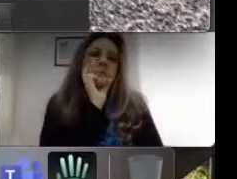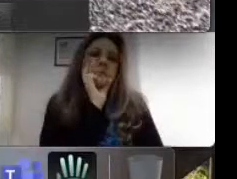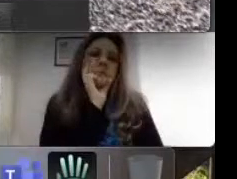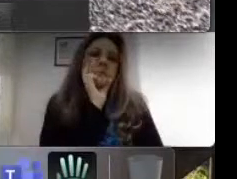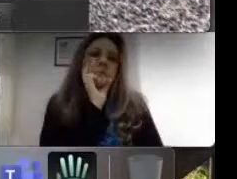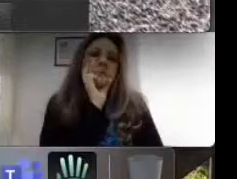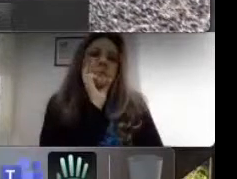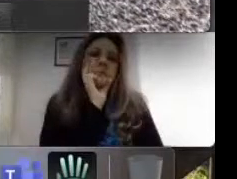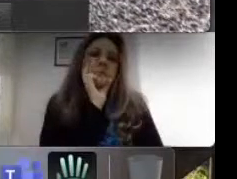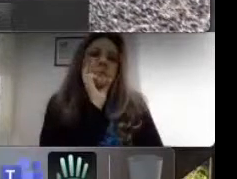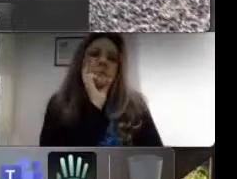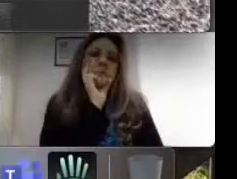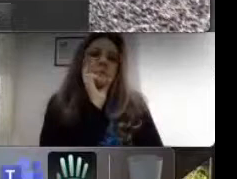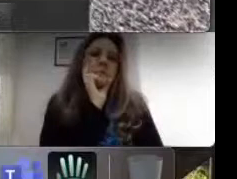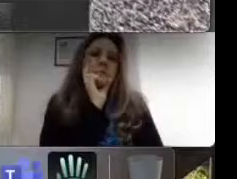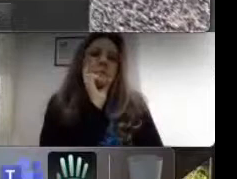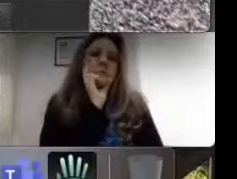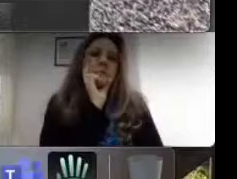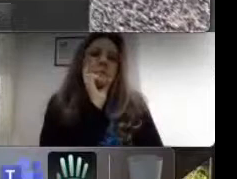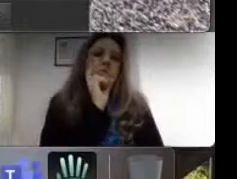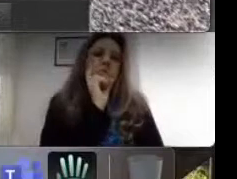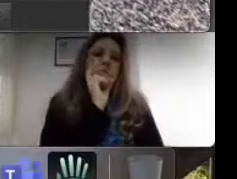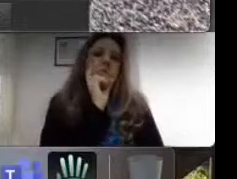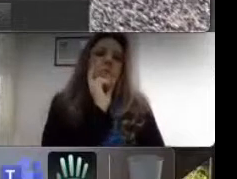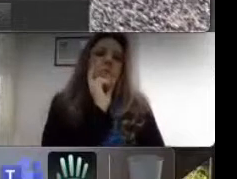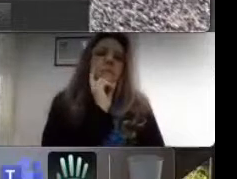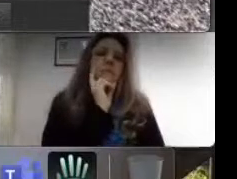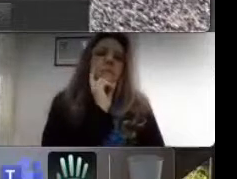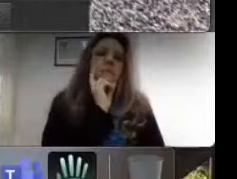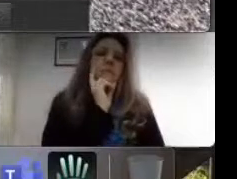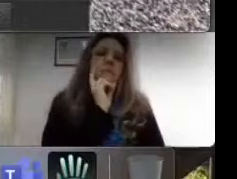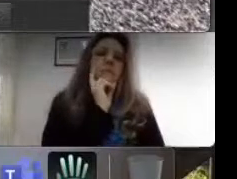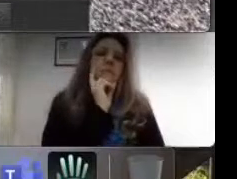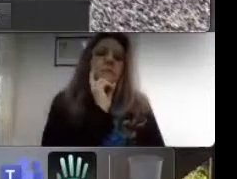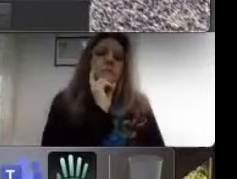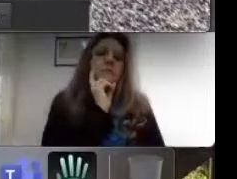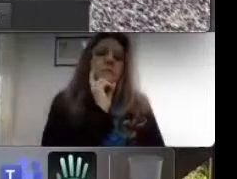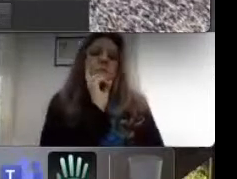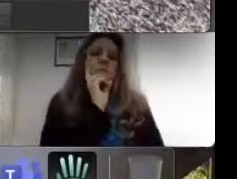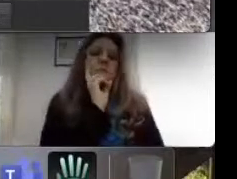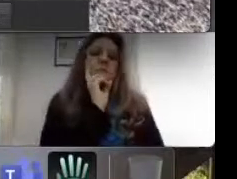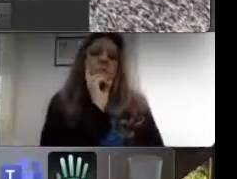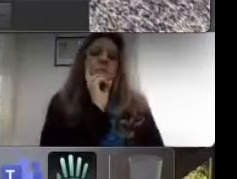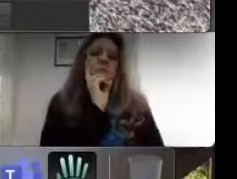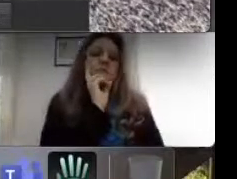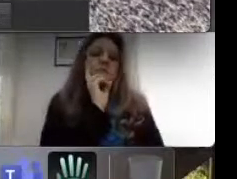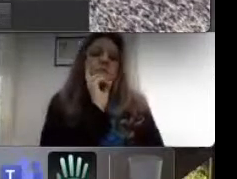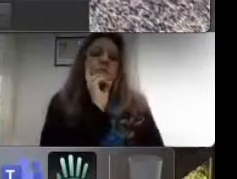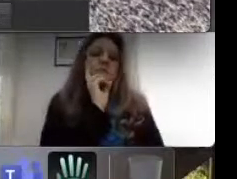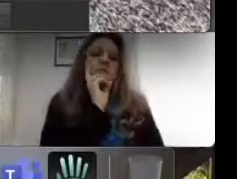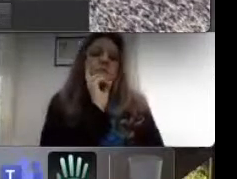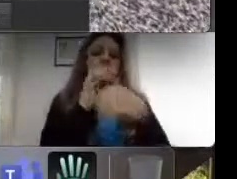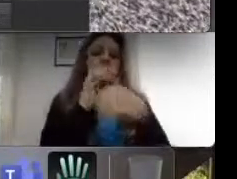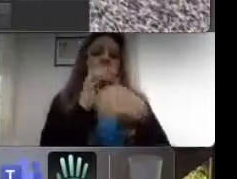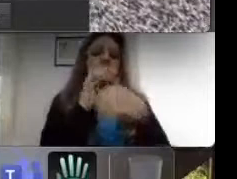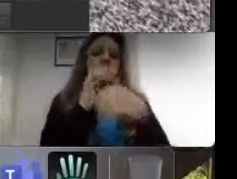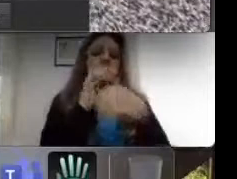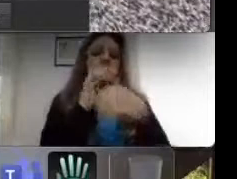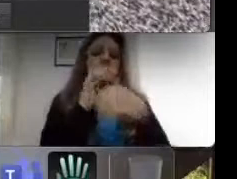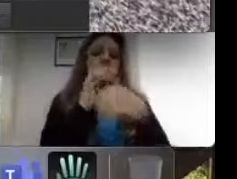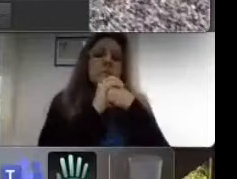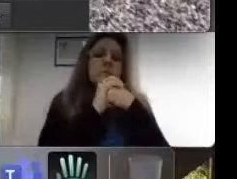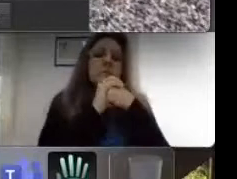que é um processo ligado, do lado, à física subatômica, ao estudo das partículas, que, mais